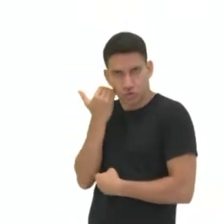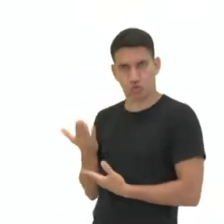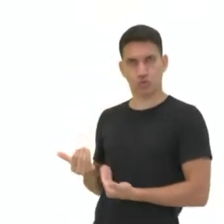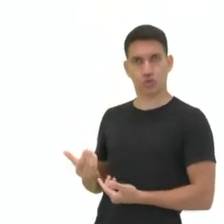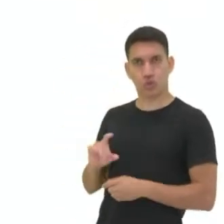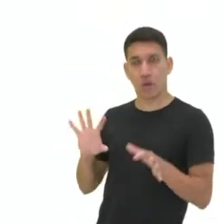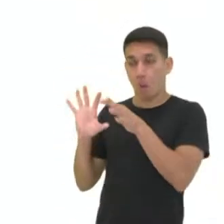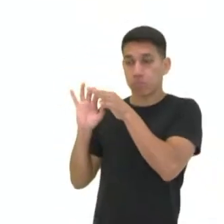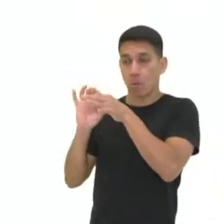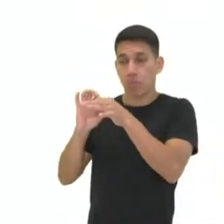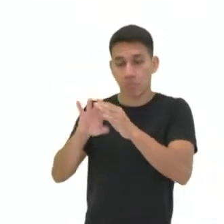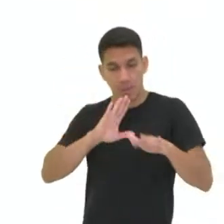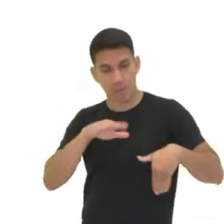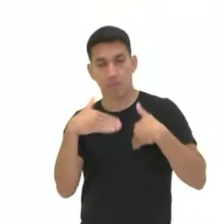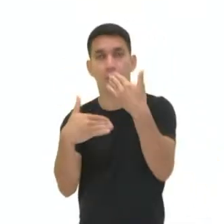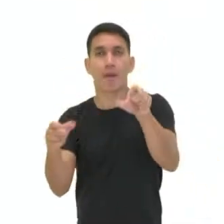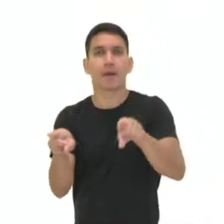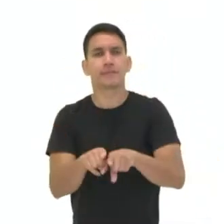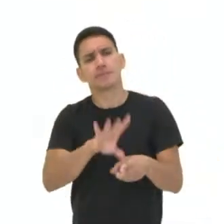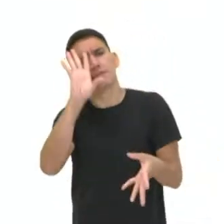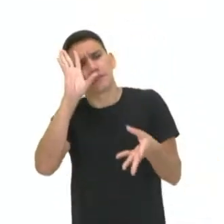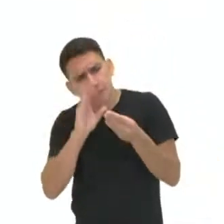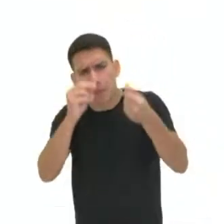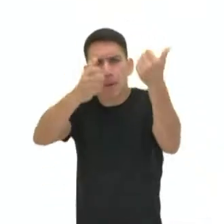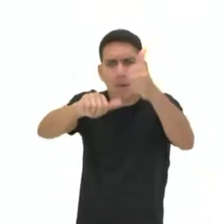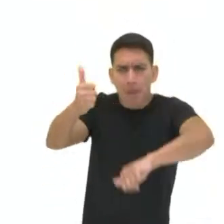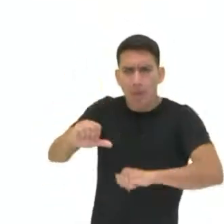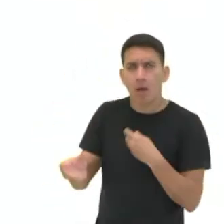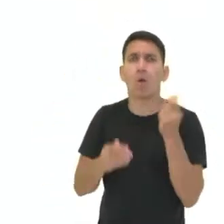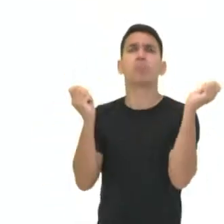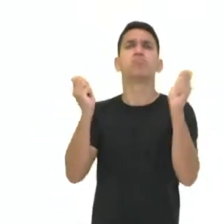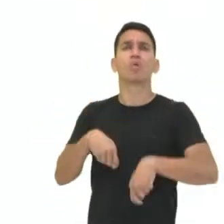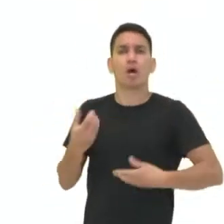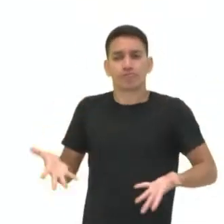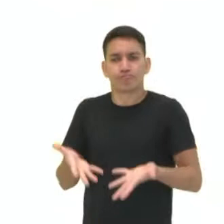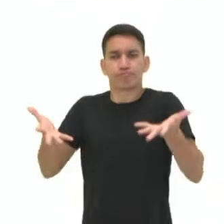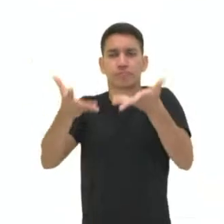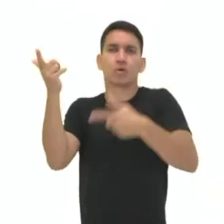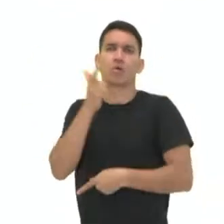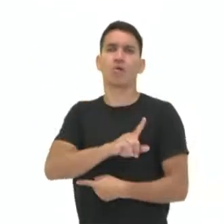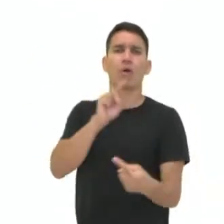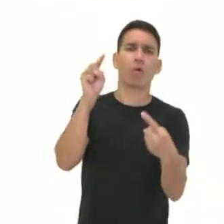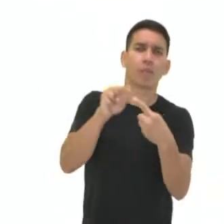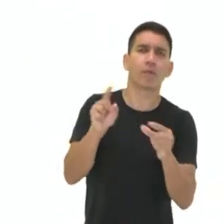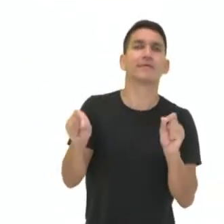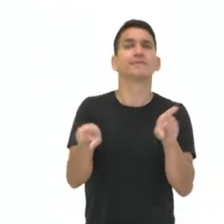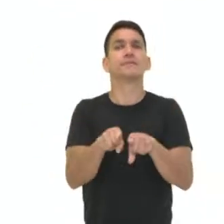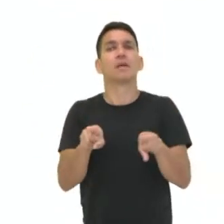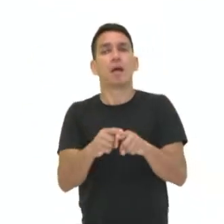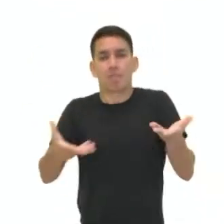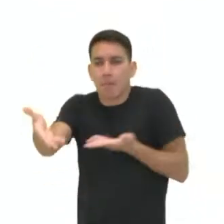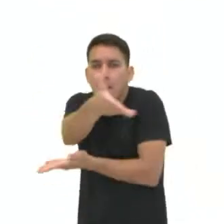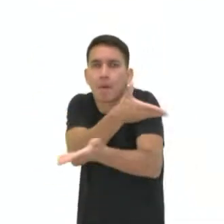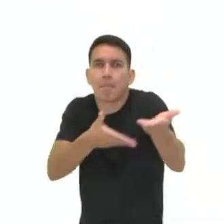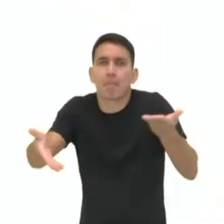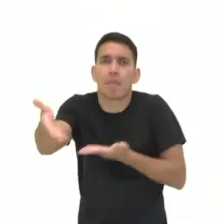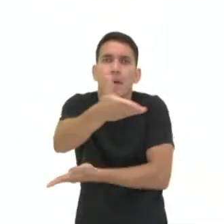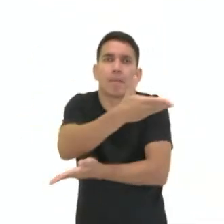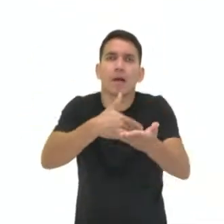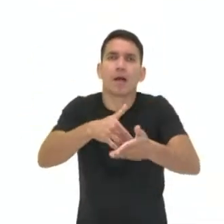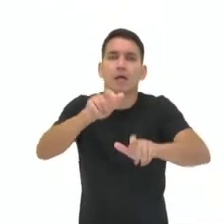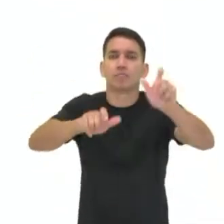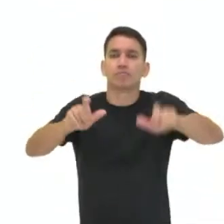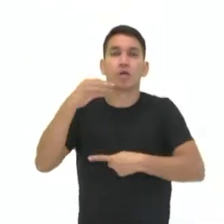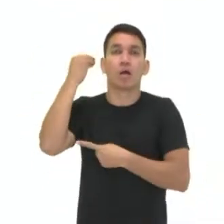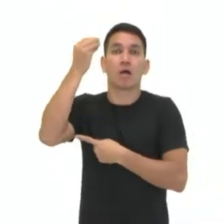contextos de produção, reconhecendo e analisando possíveis motivações, finalidades e sua vinculação com experiências humanas